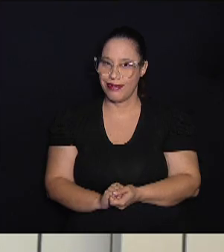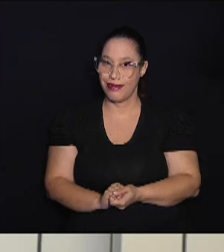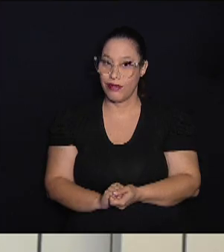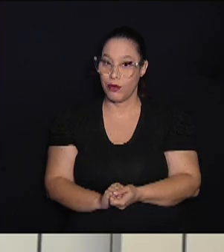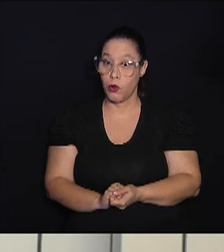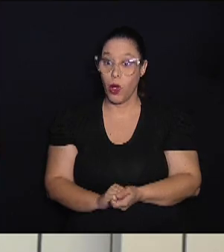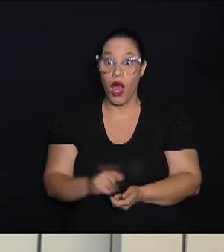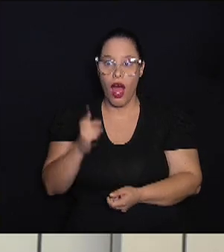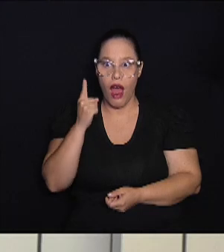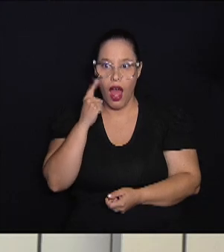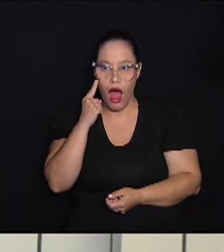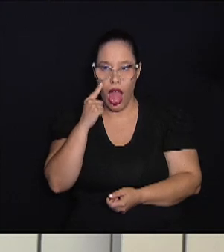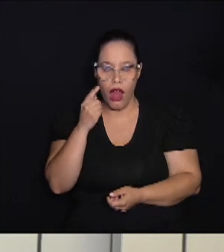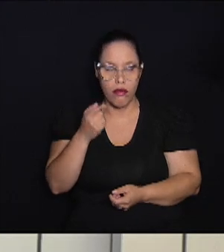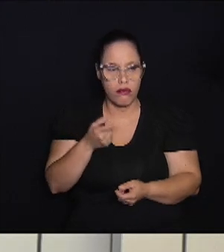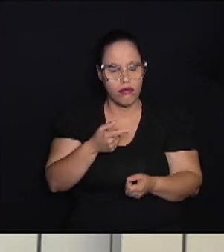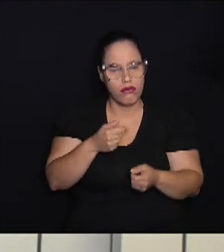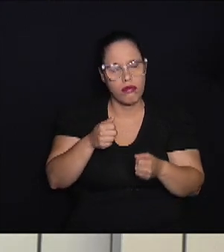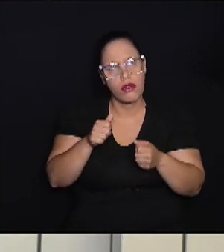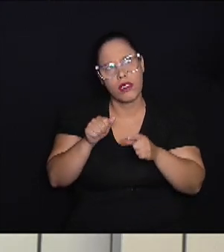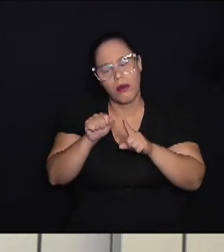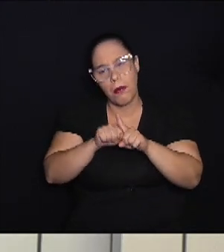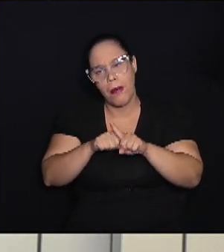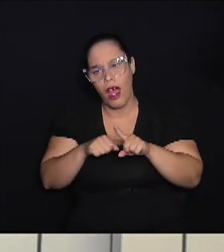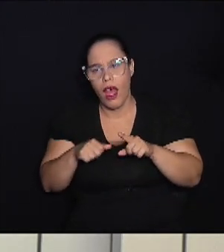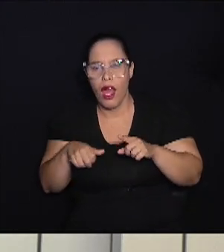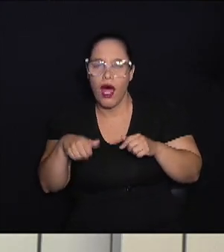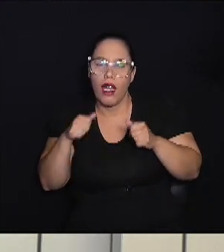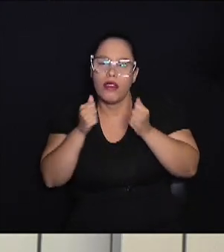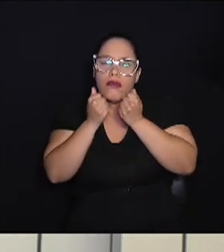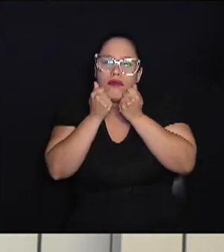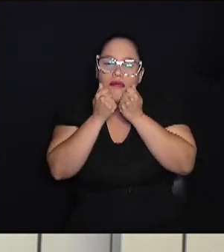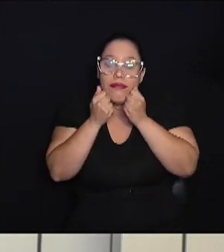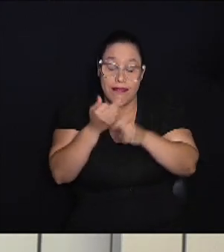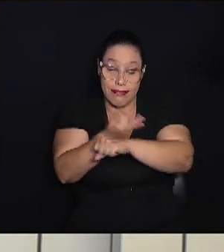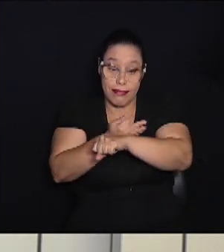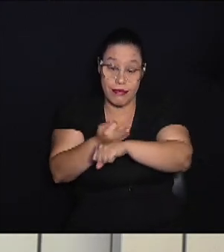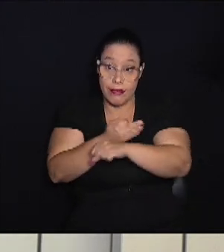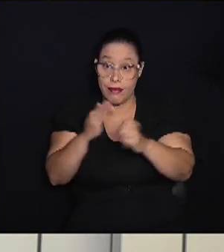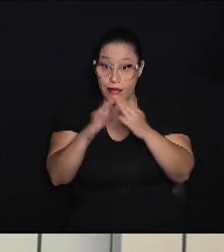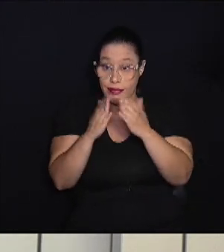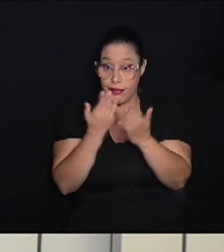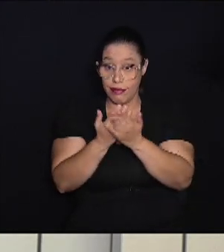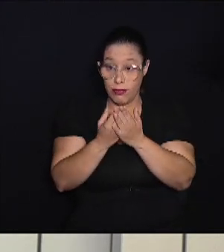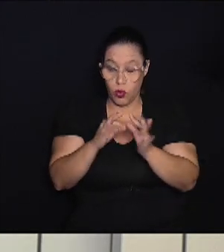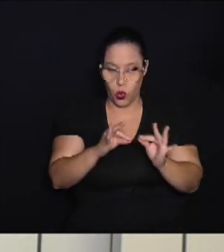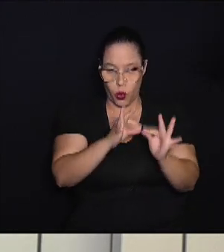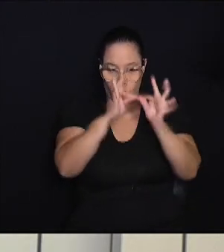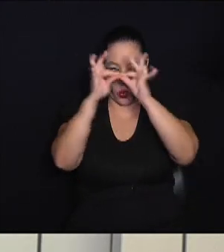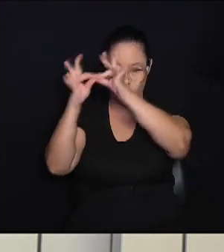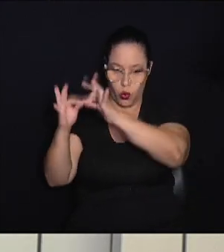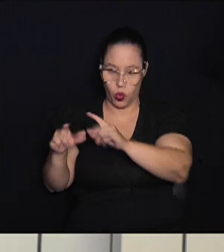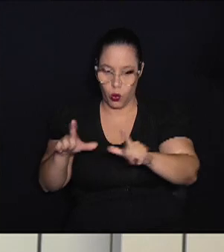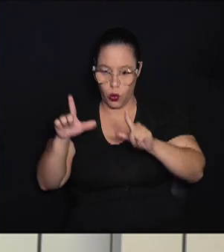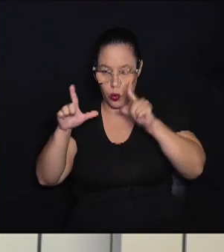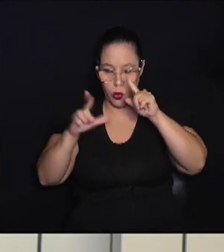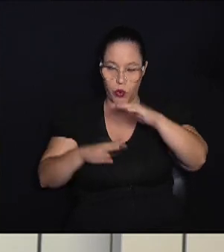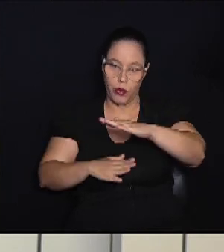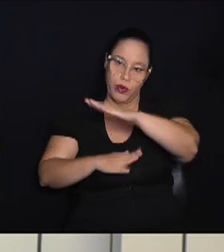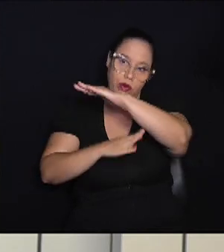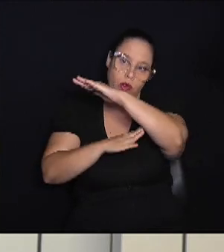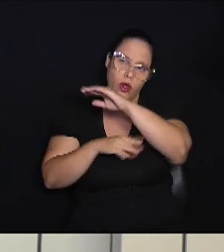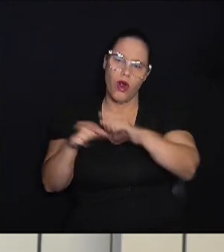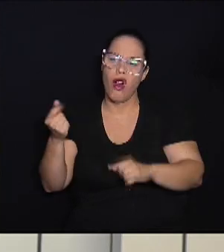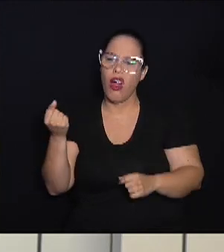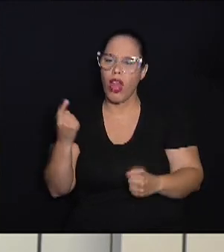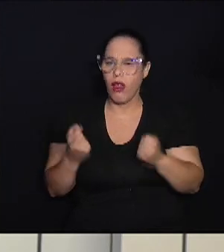E olha só, durante este mês de julho, de férias escolares, estamos mostrando aqui no Jornal Câmara Notícia diversas